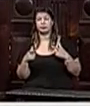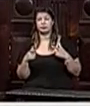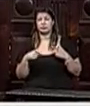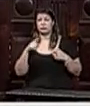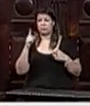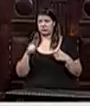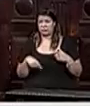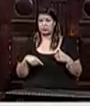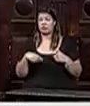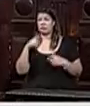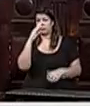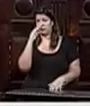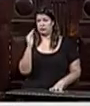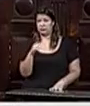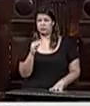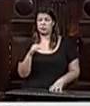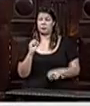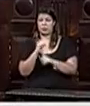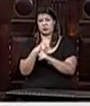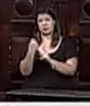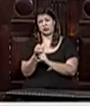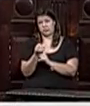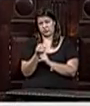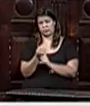é amplamente rejeitado pela sociedade,